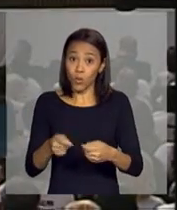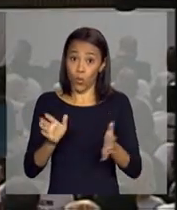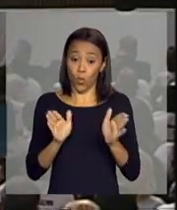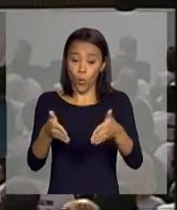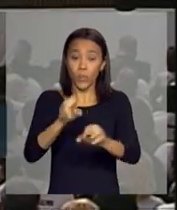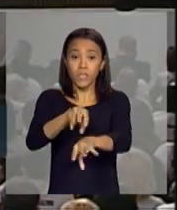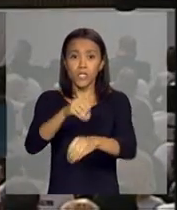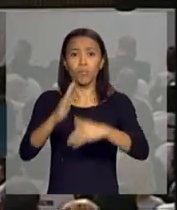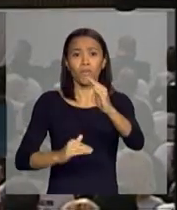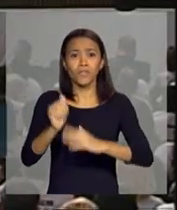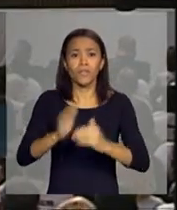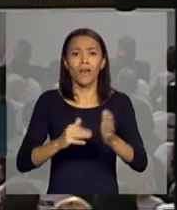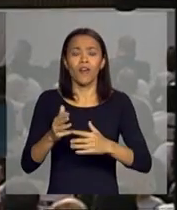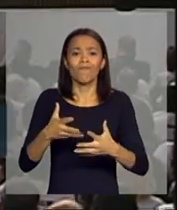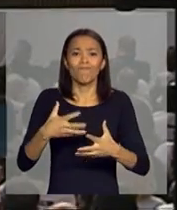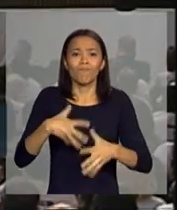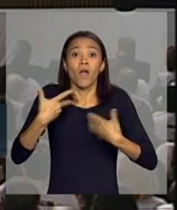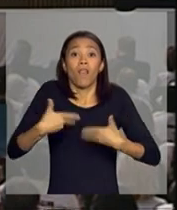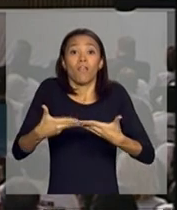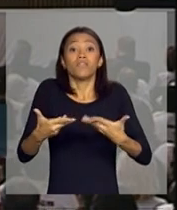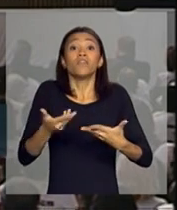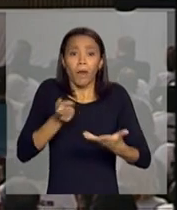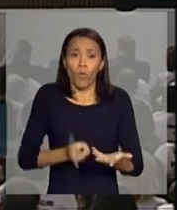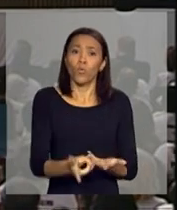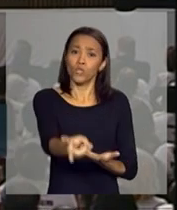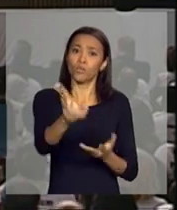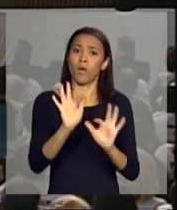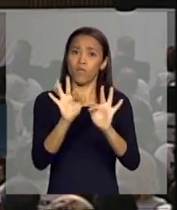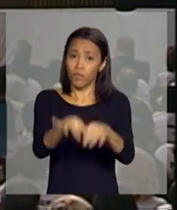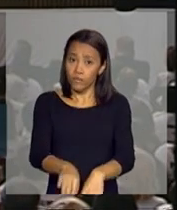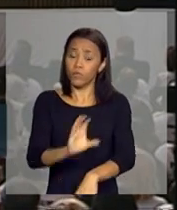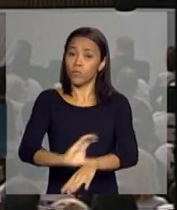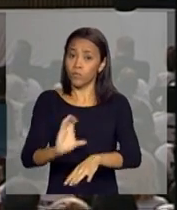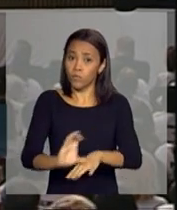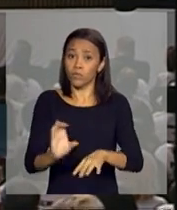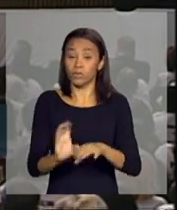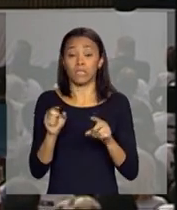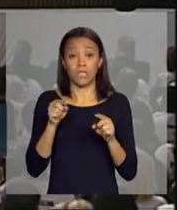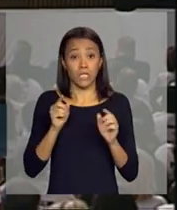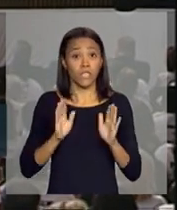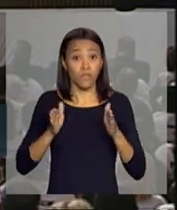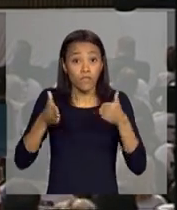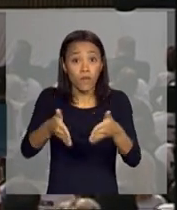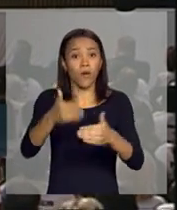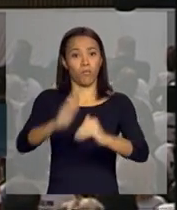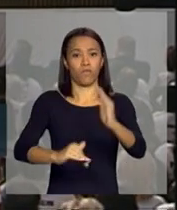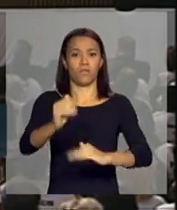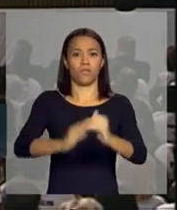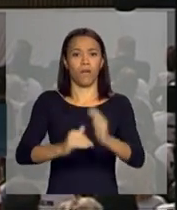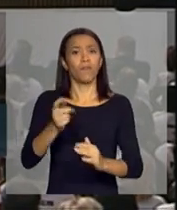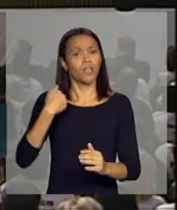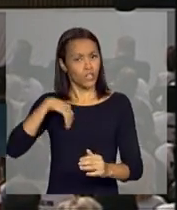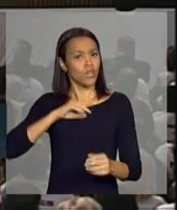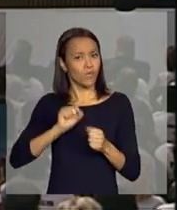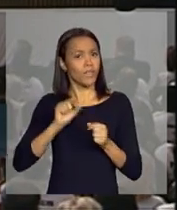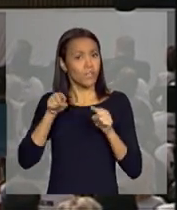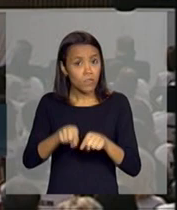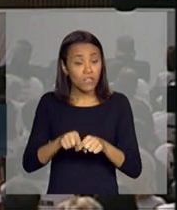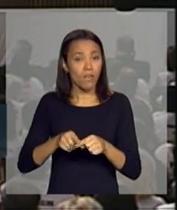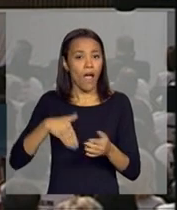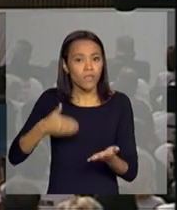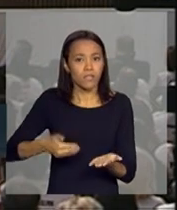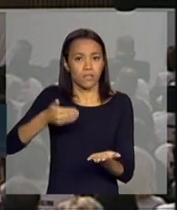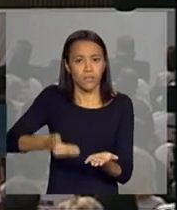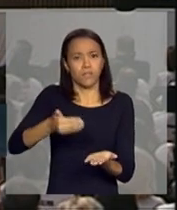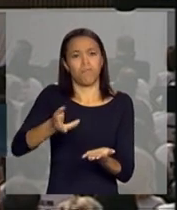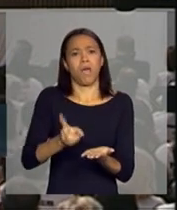ter um estímulo para concluir o seu curso e ir em direção à profissionalização. E isso nós estamos conseguindo fazer, avançando muito em relação a